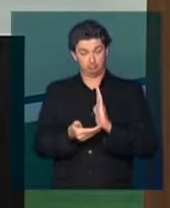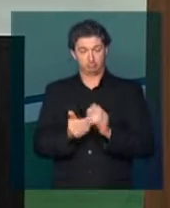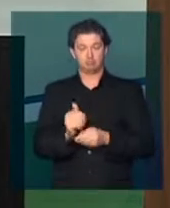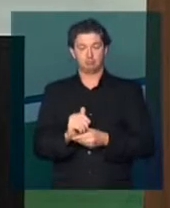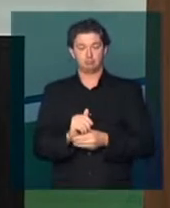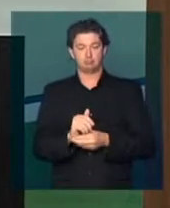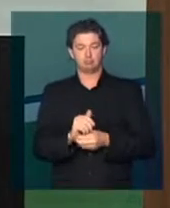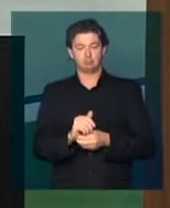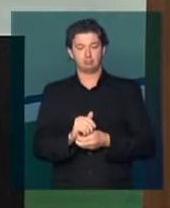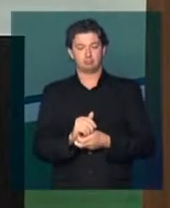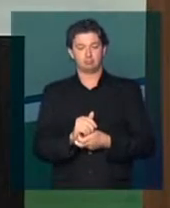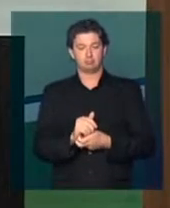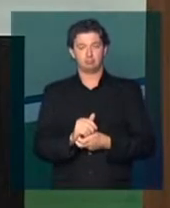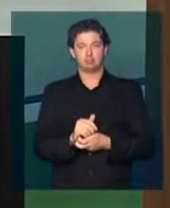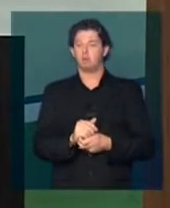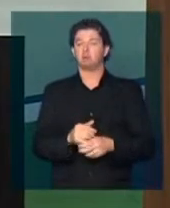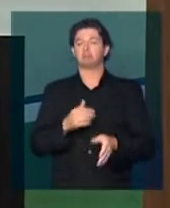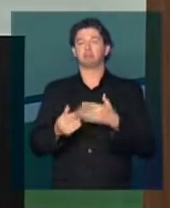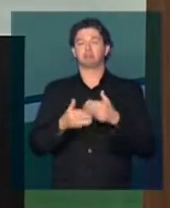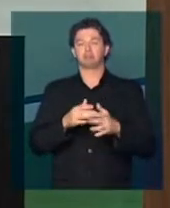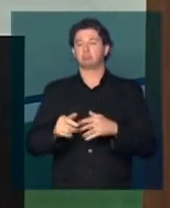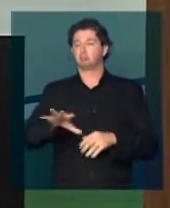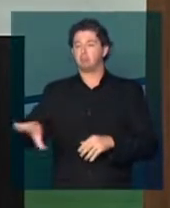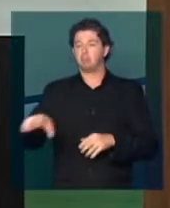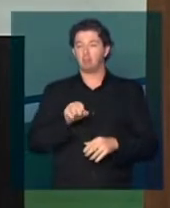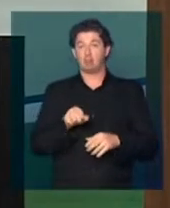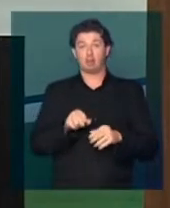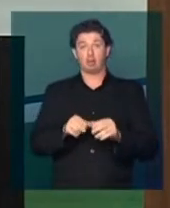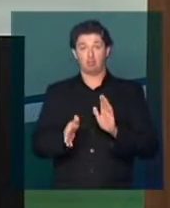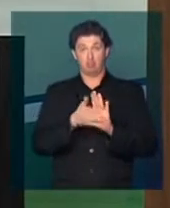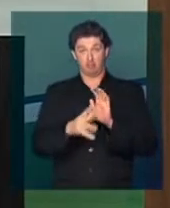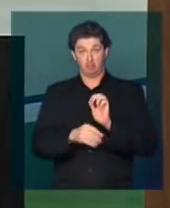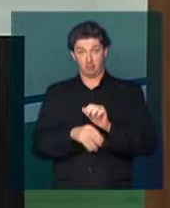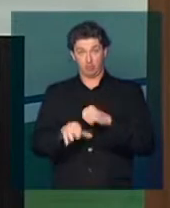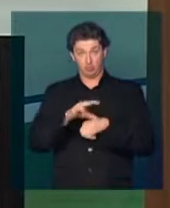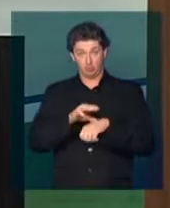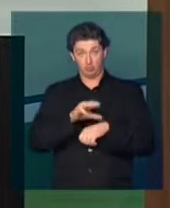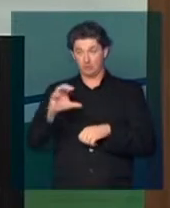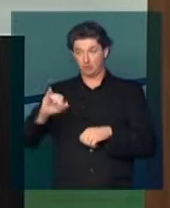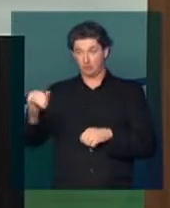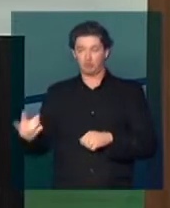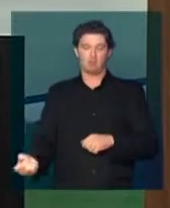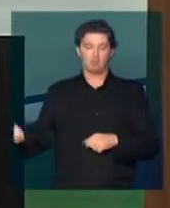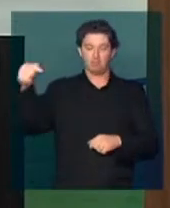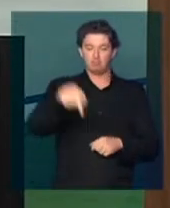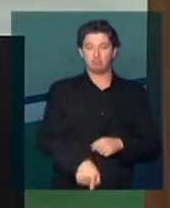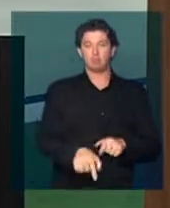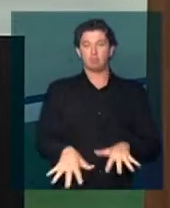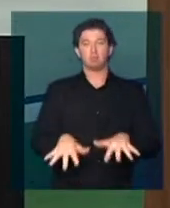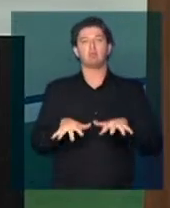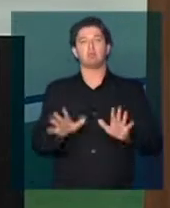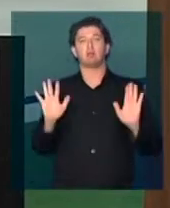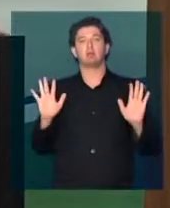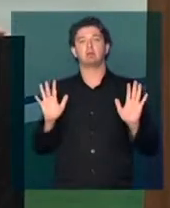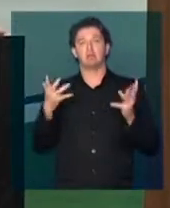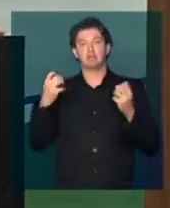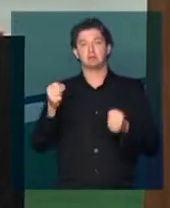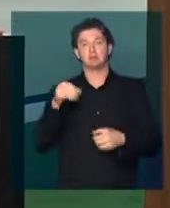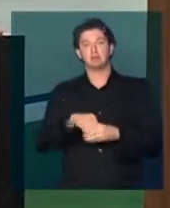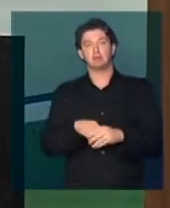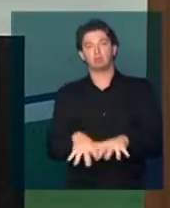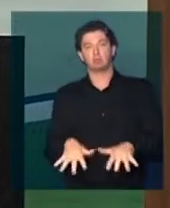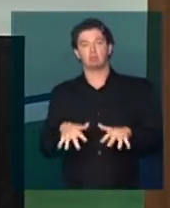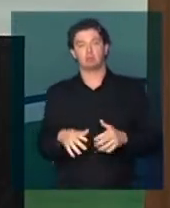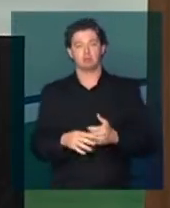nós simplesmente avocamos a proposta de emenda à Constituição da Comissão de Constituição e Justiça e levamos para votar a sua admissibilidade em